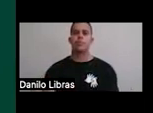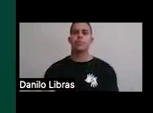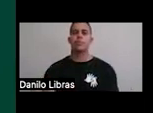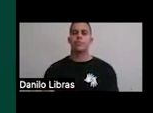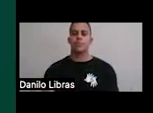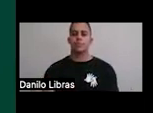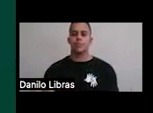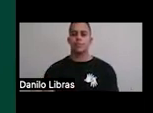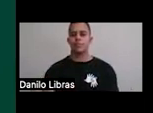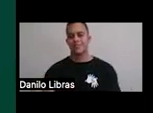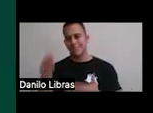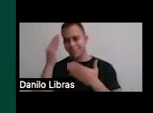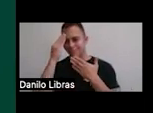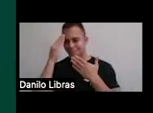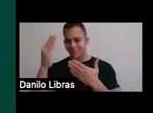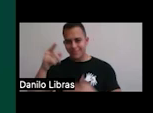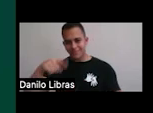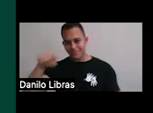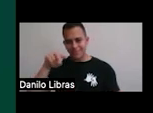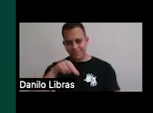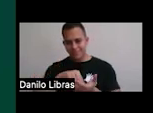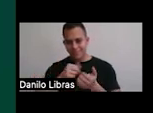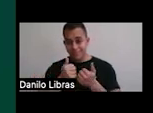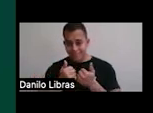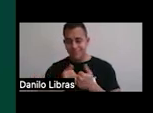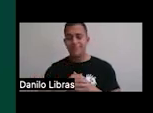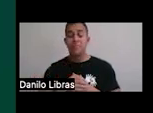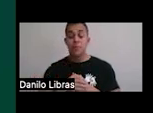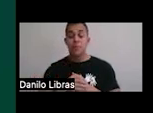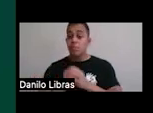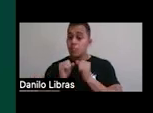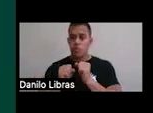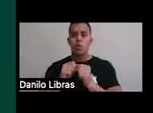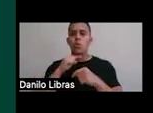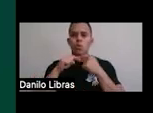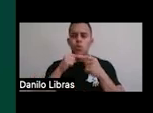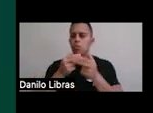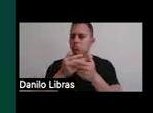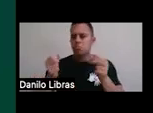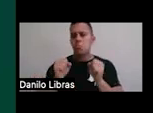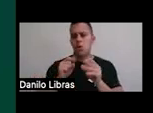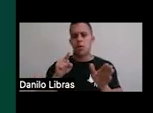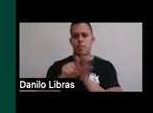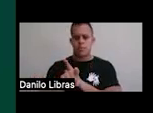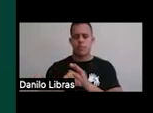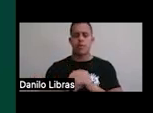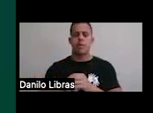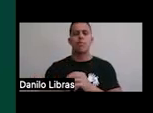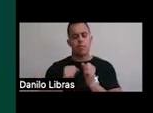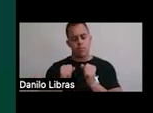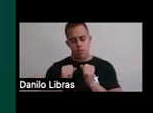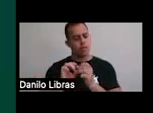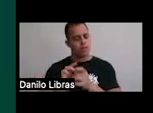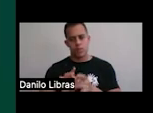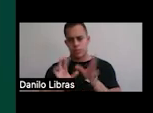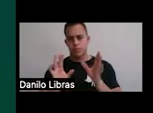Daniele, muito obrigada a todos por estar aqui. E vocês podem me perguntar se tiver alguma pergunta no meio, vocês podem falar comigo.